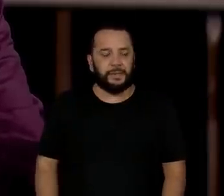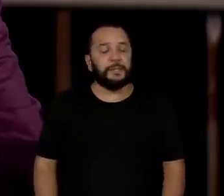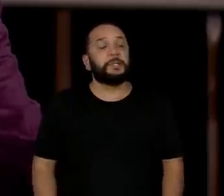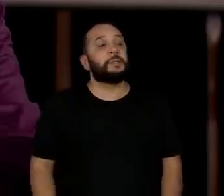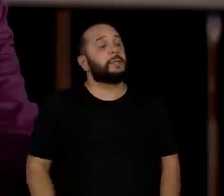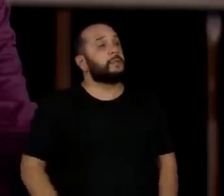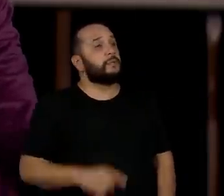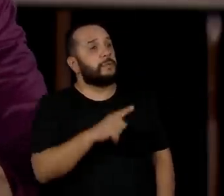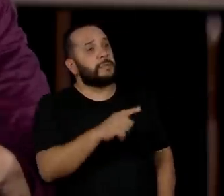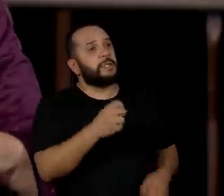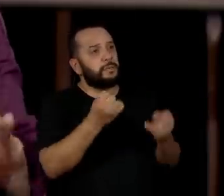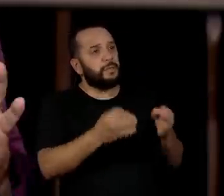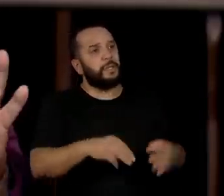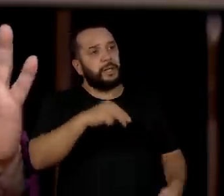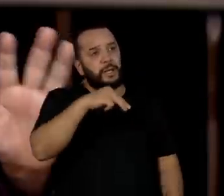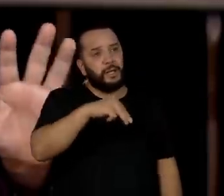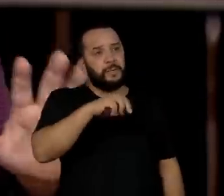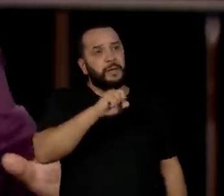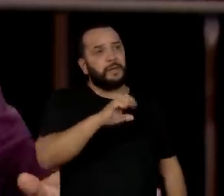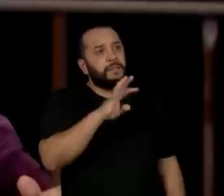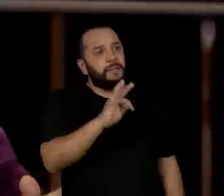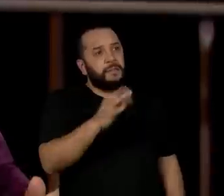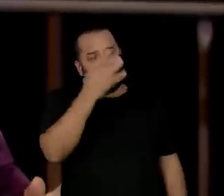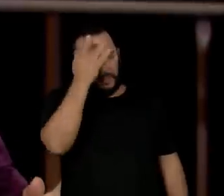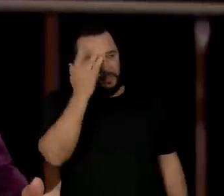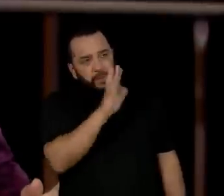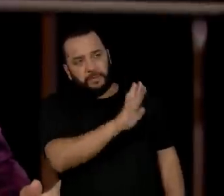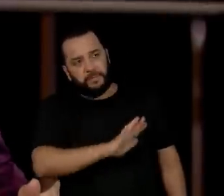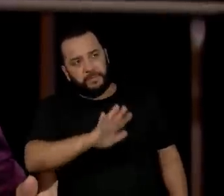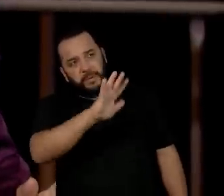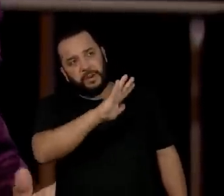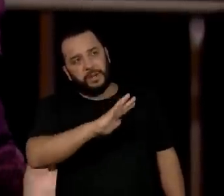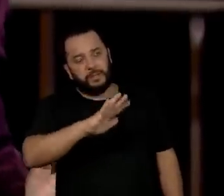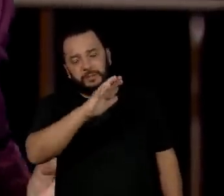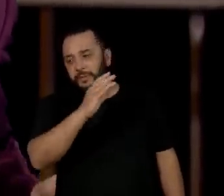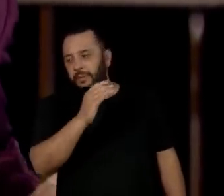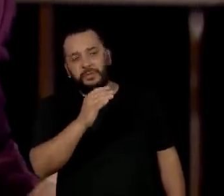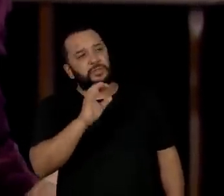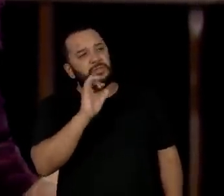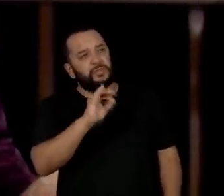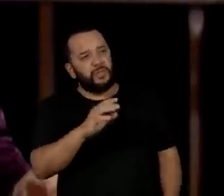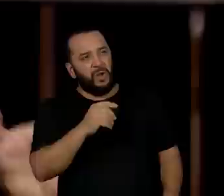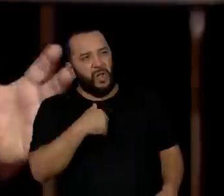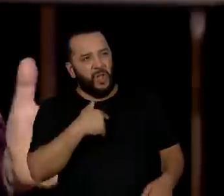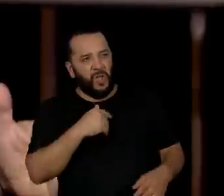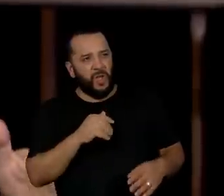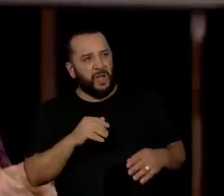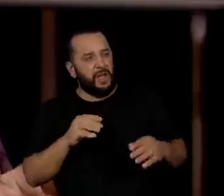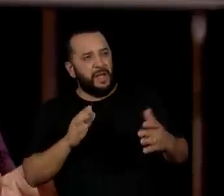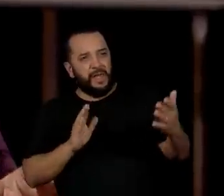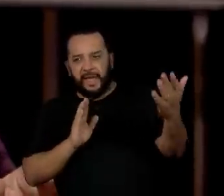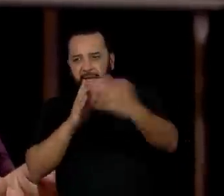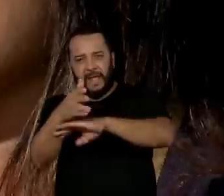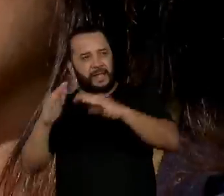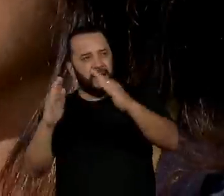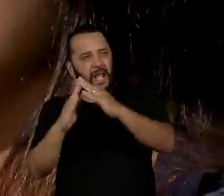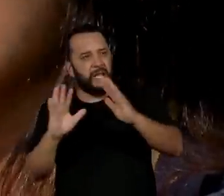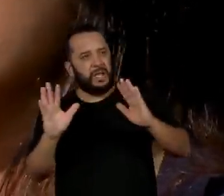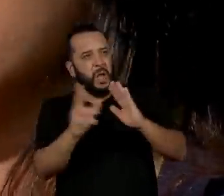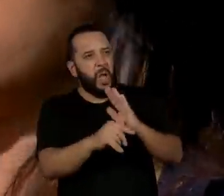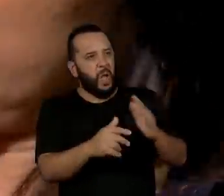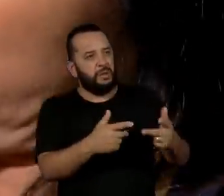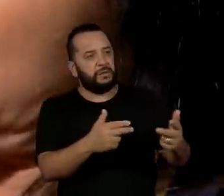o MST para quem tem uma imagem apenas enfim das invasões enfim da coisa política